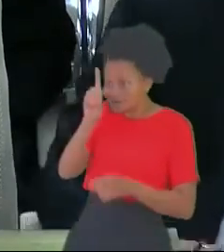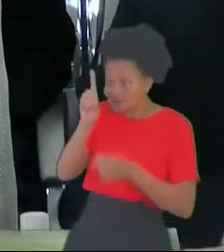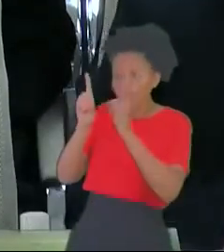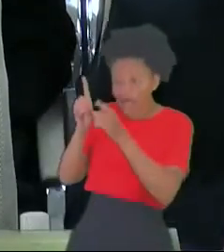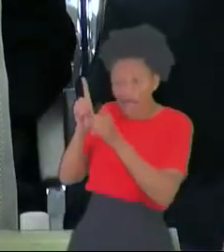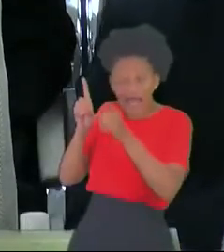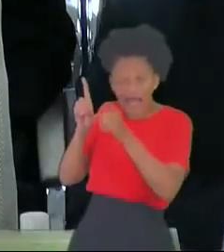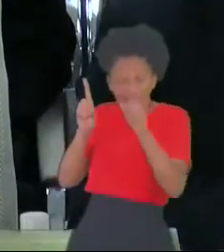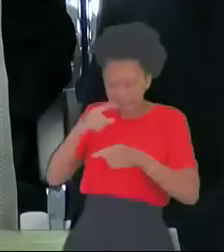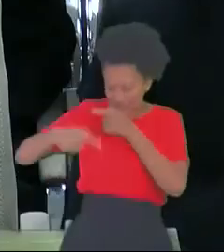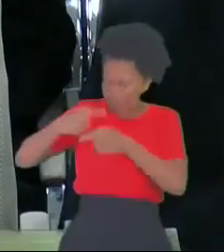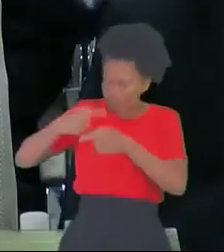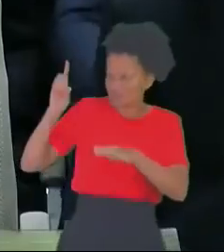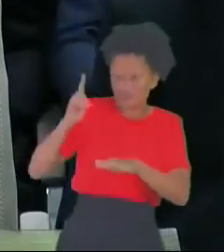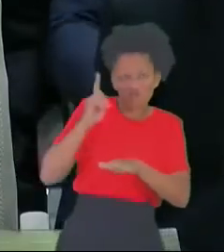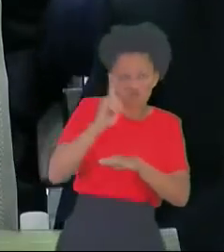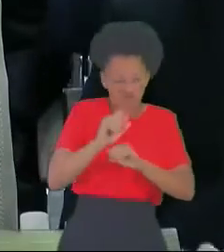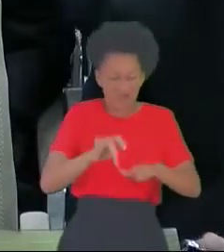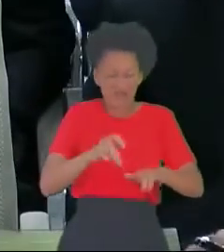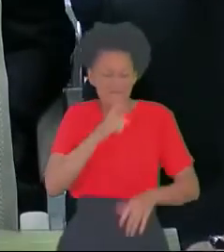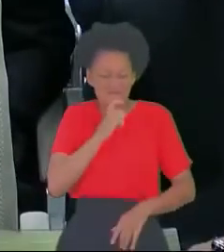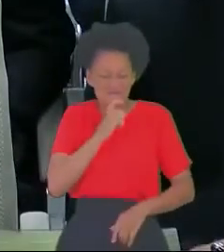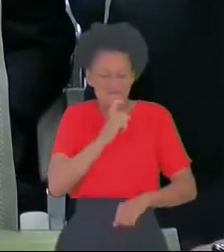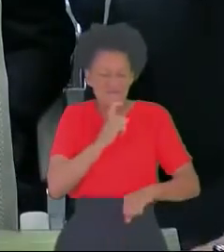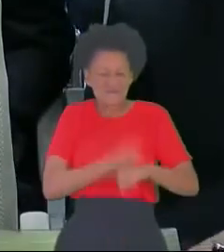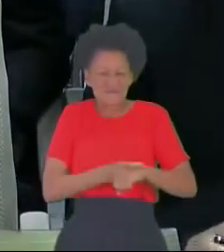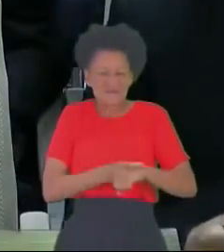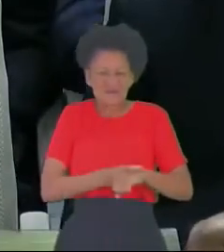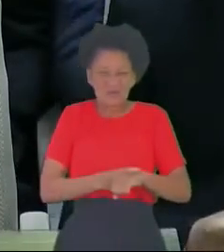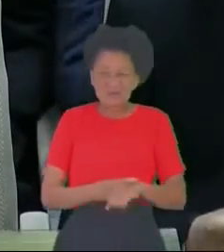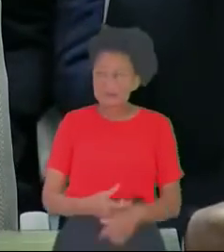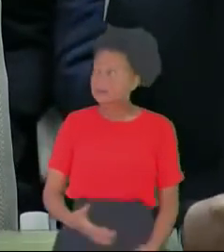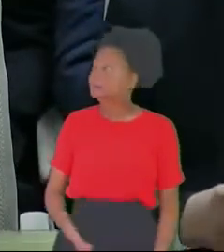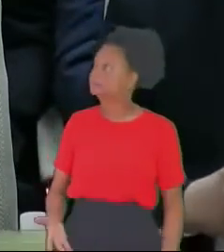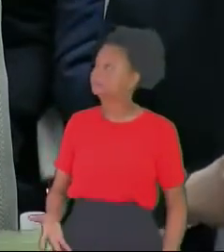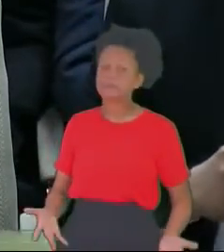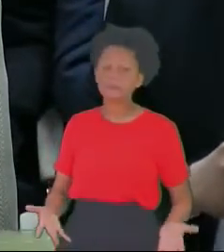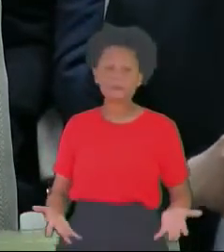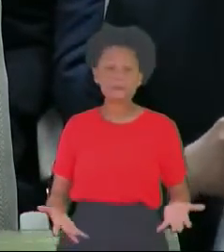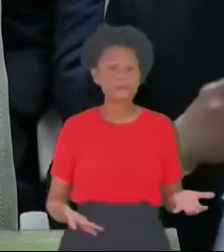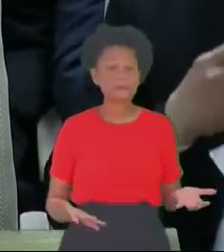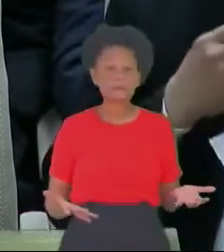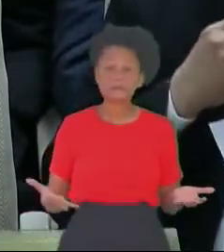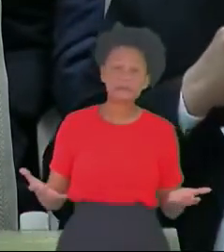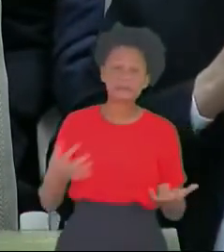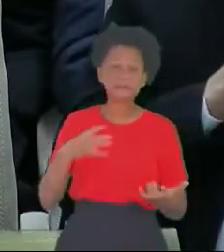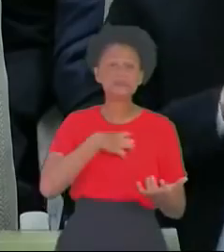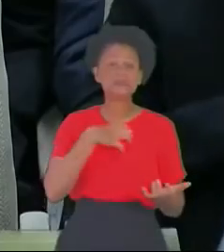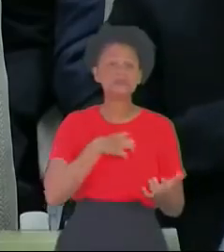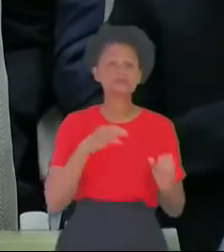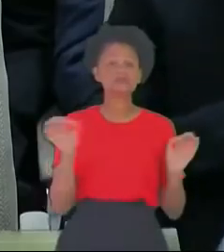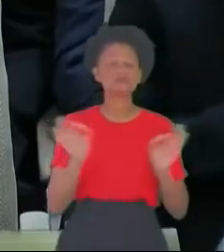dessa geração fria, apática, sem sentimento.